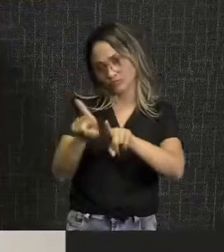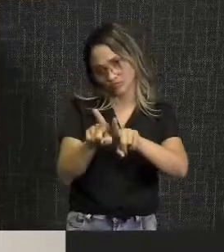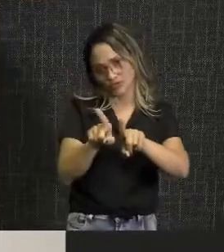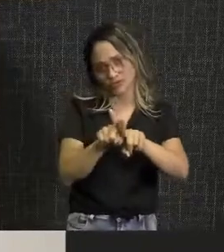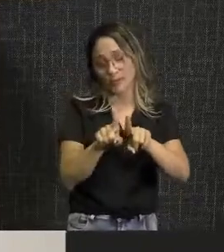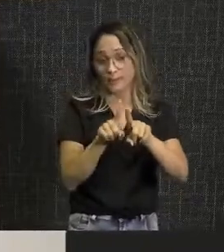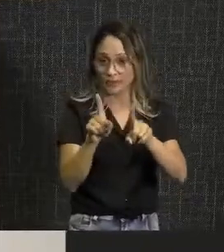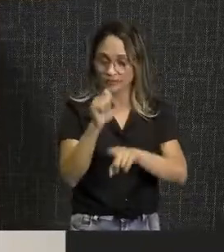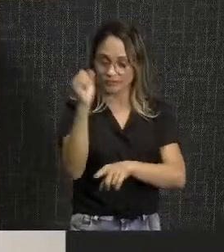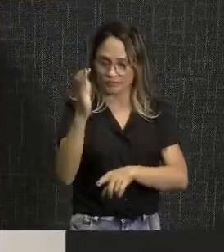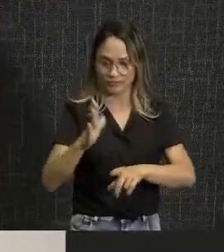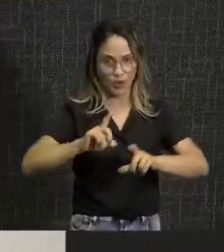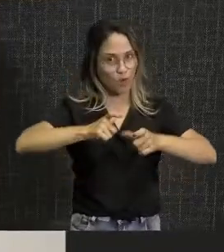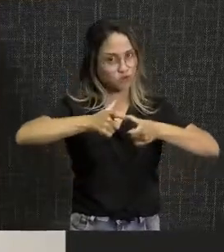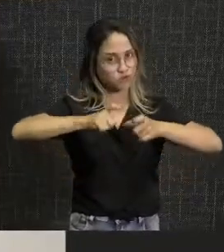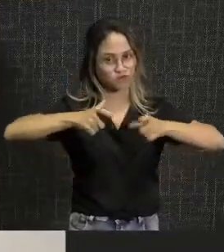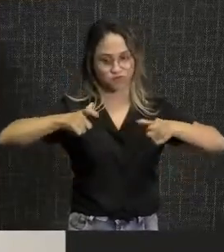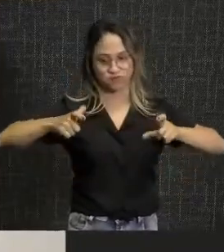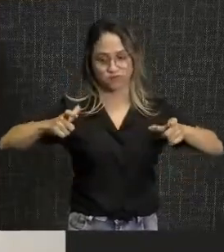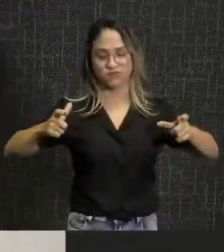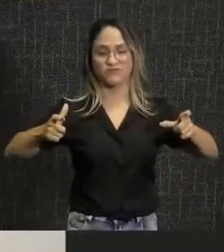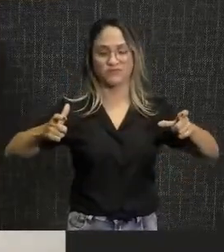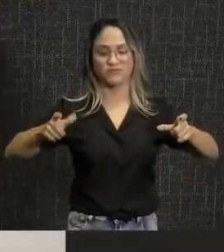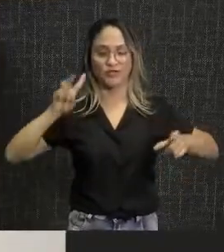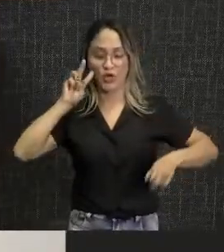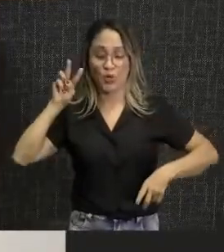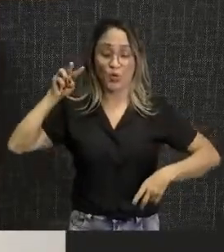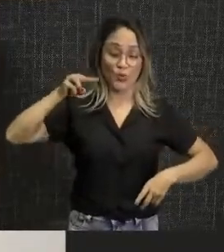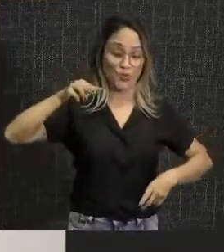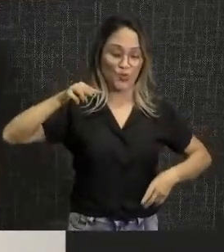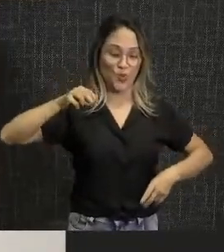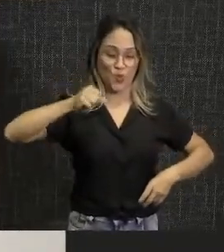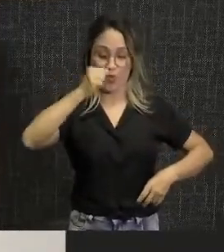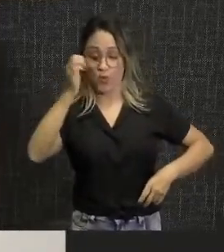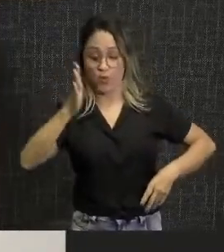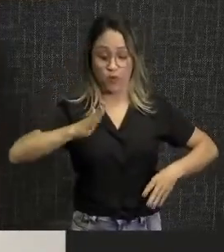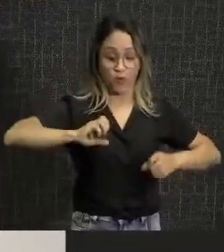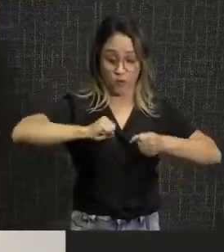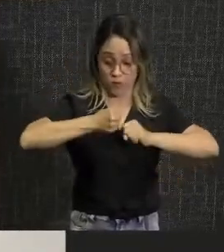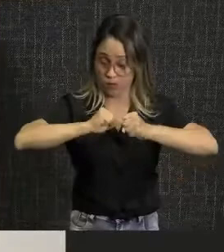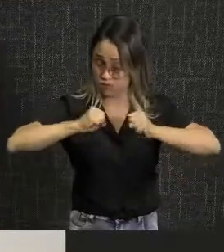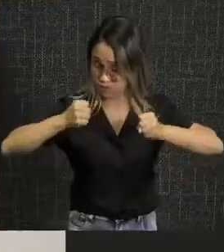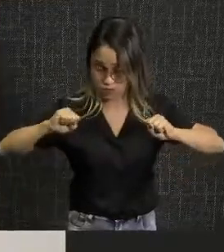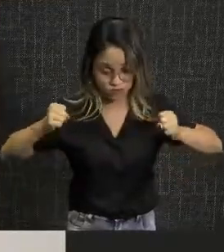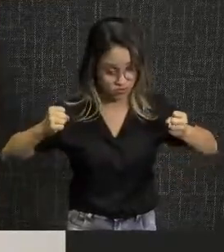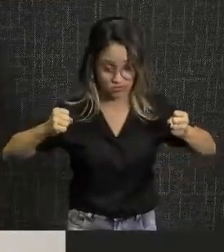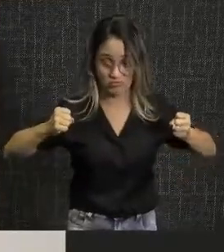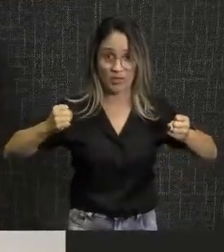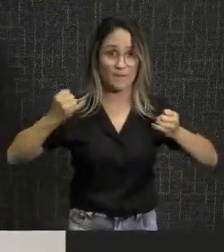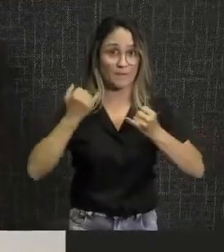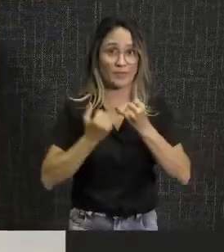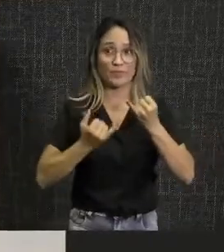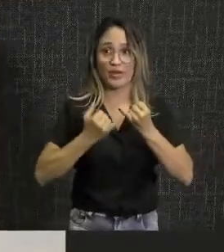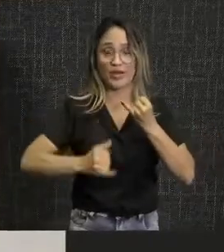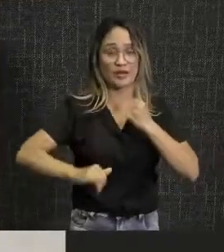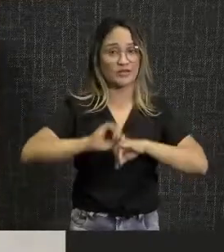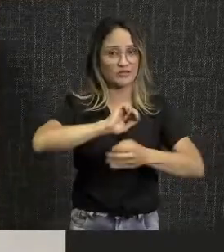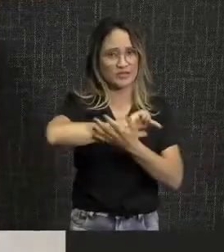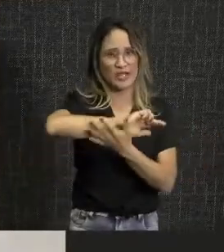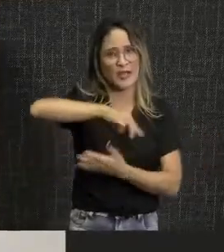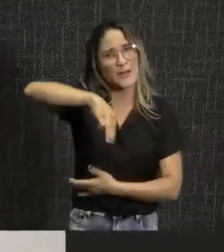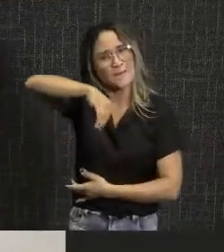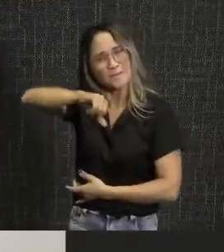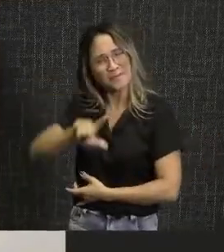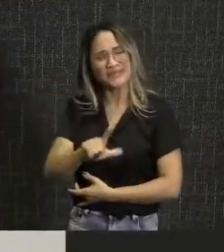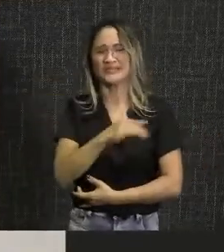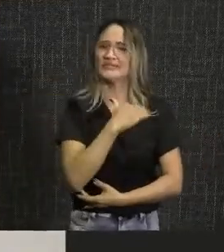Brasil ser muito grande. Na hora que a gente olha o Brasil, a gente parece que a gente está sempre ali com 1.000 óbitos diários e a coisa não